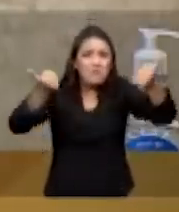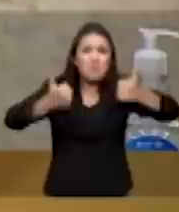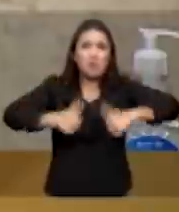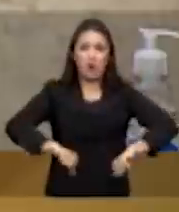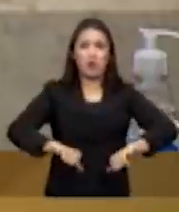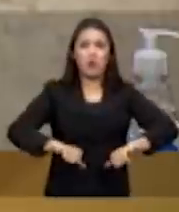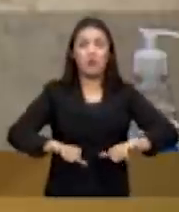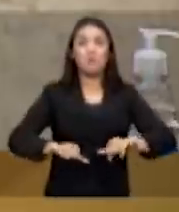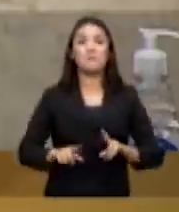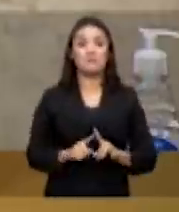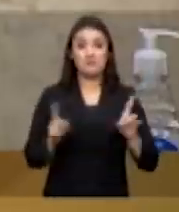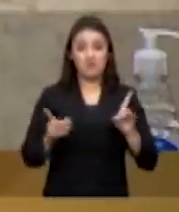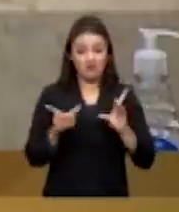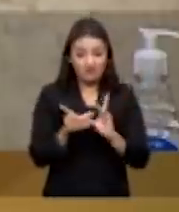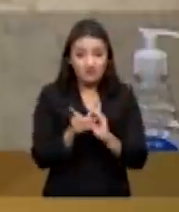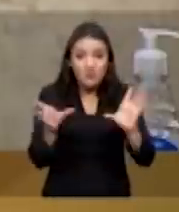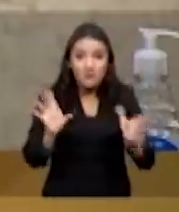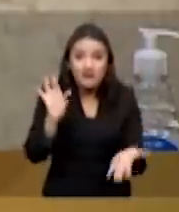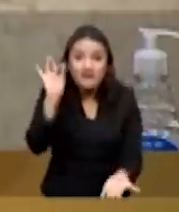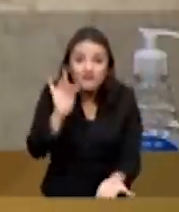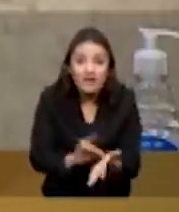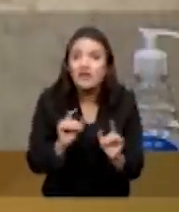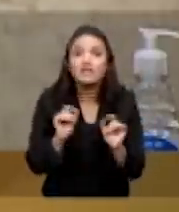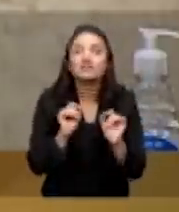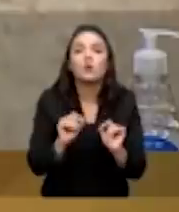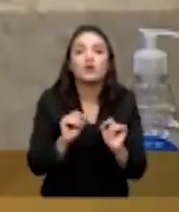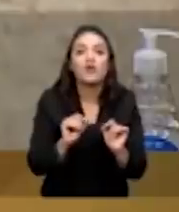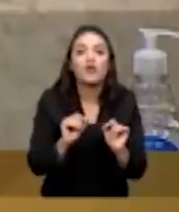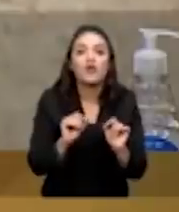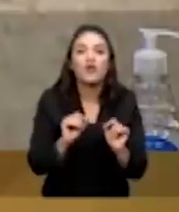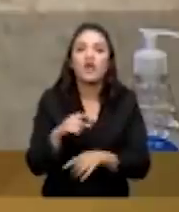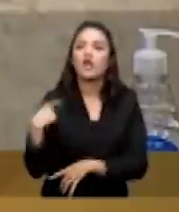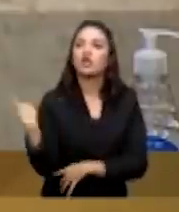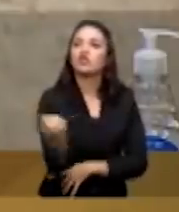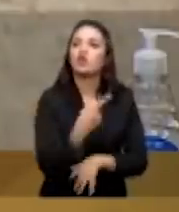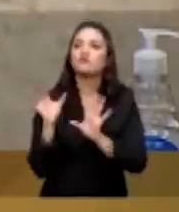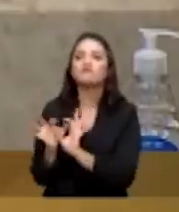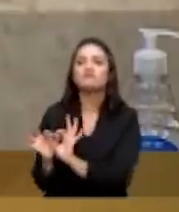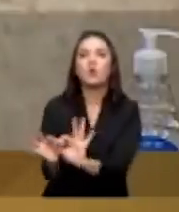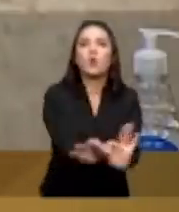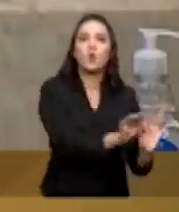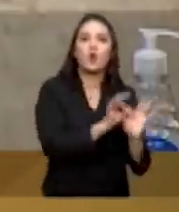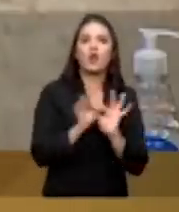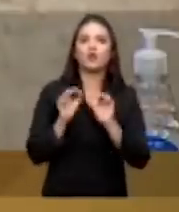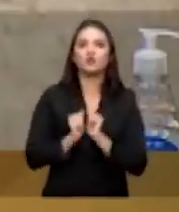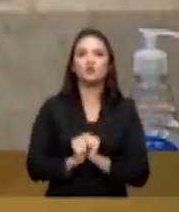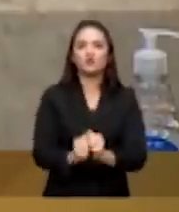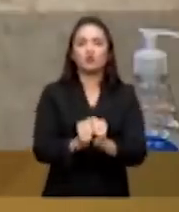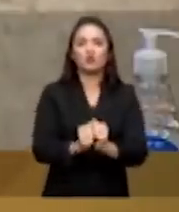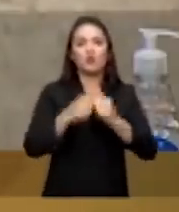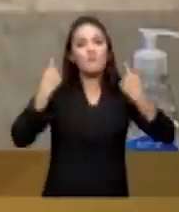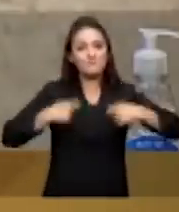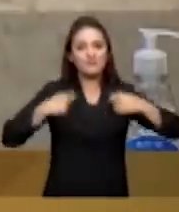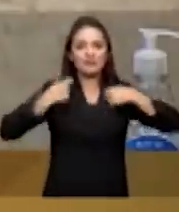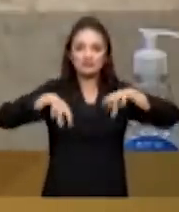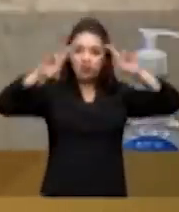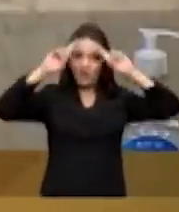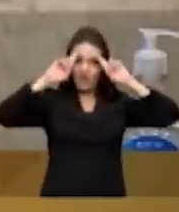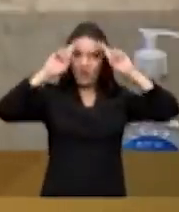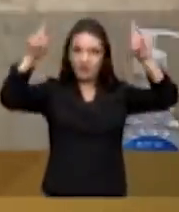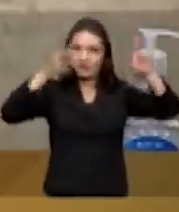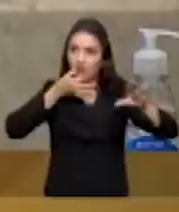a democracia é o discurso do um por todos e todos por um, respeitadas as